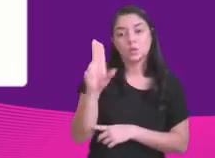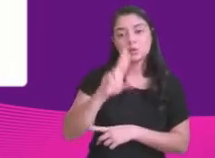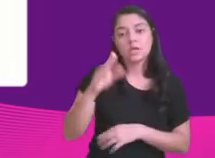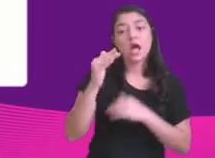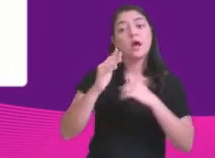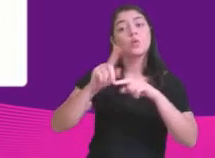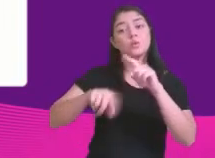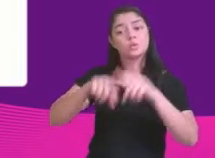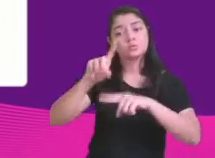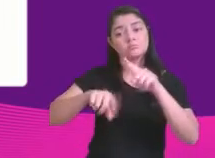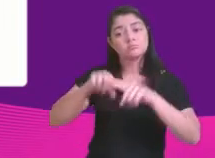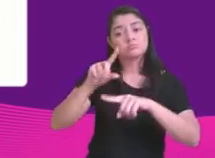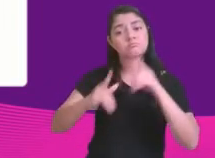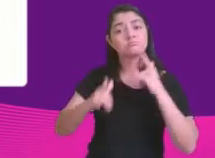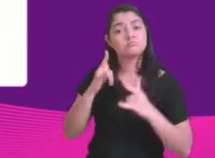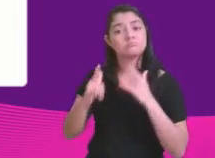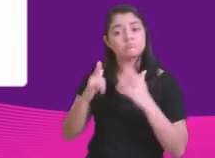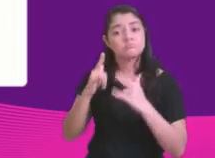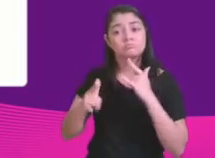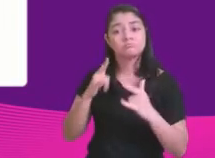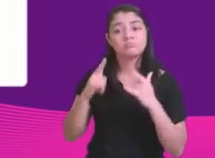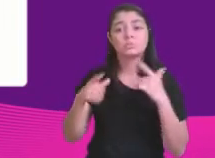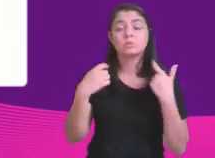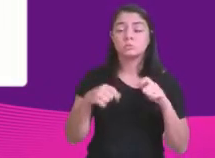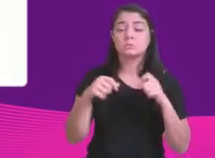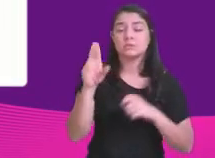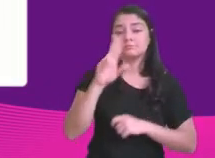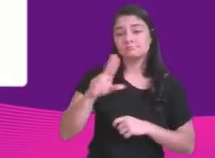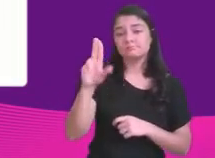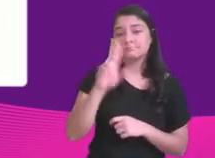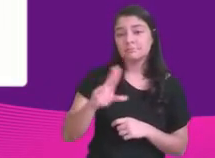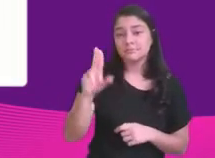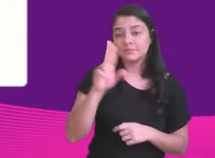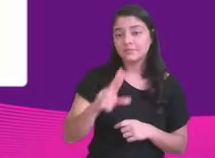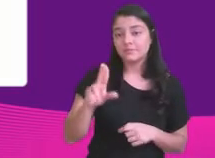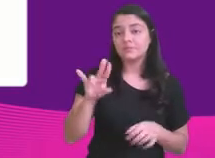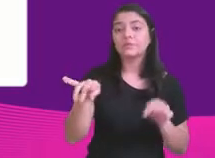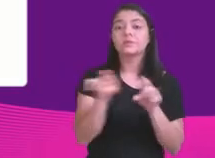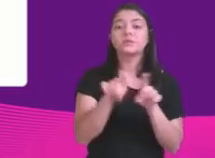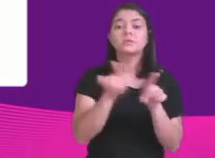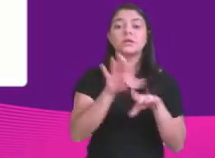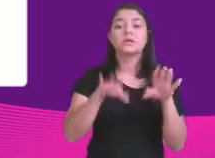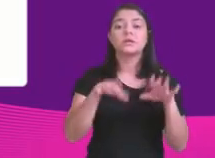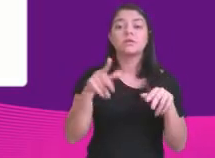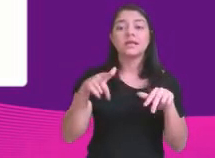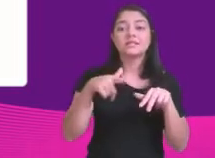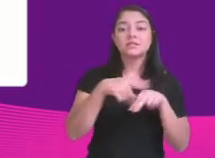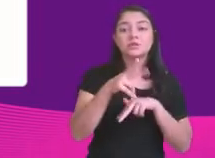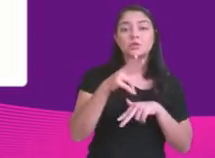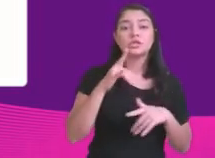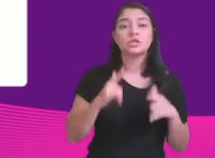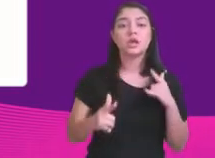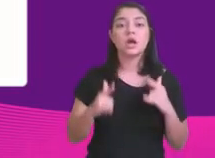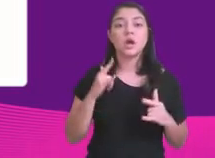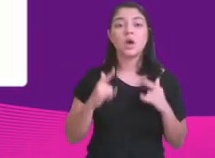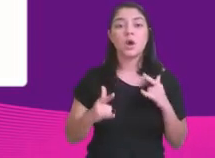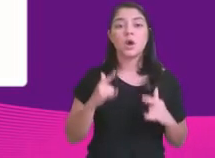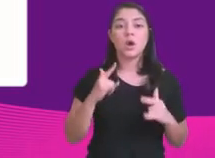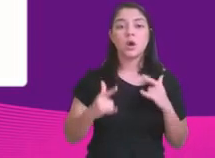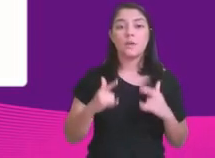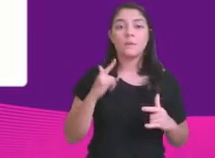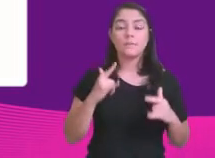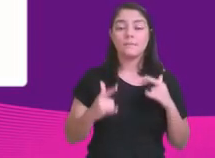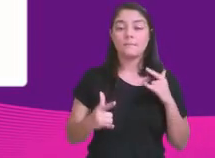recursos para a execução deste procedimento. Uma vez que a cirurgia robótica, ela